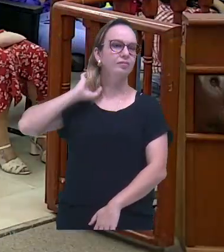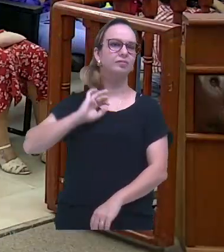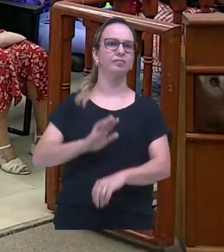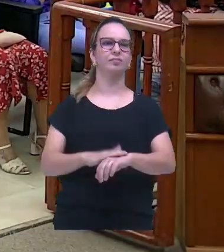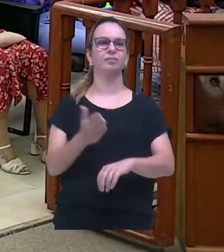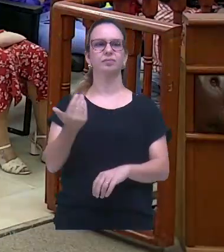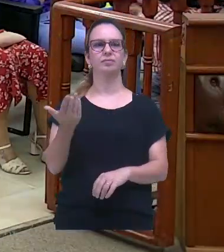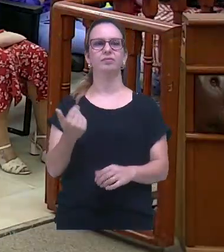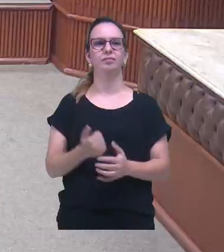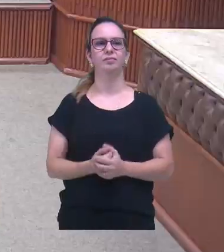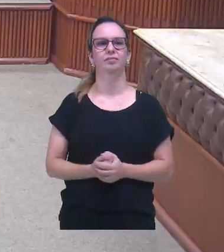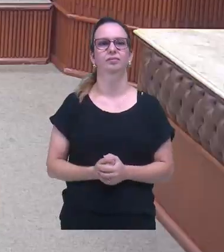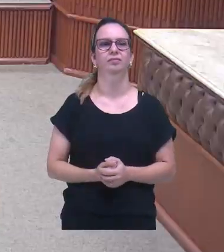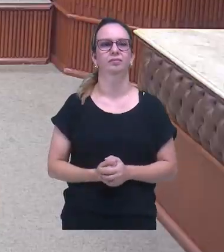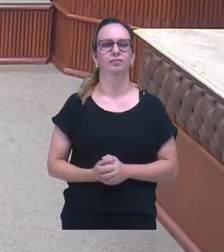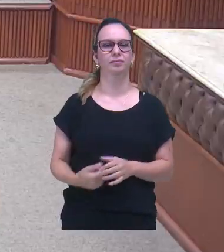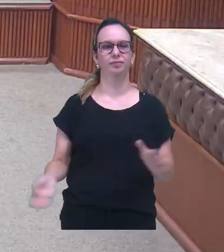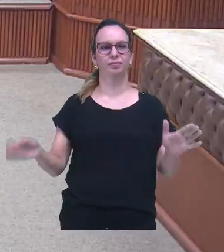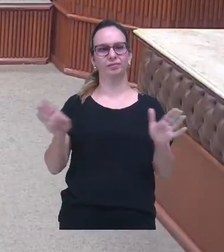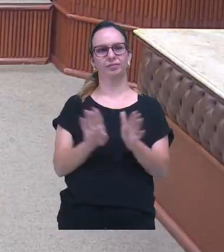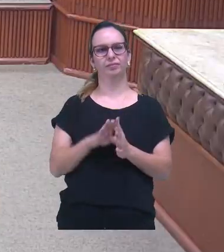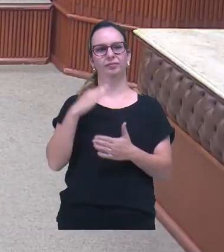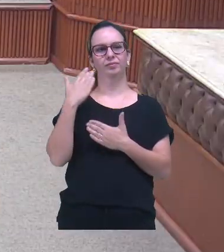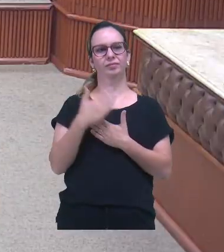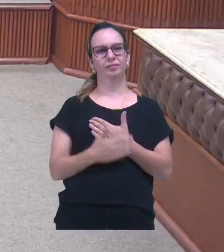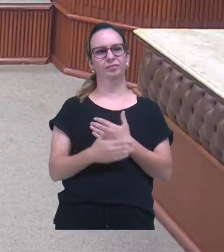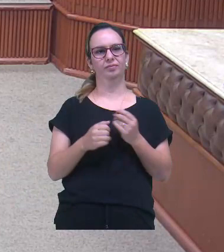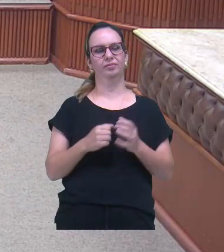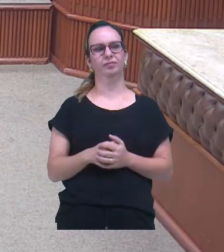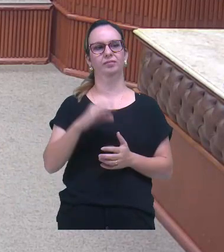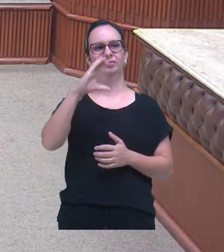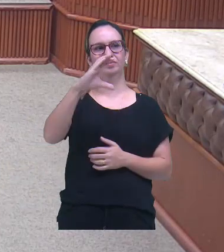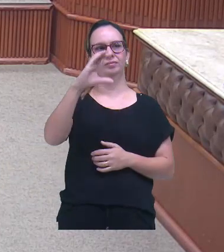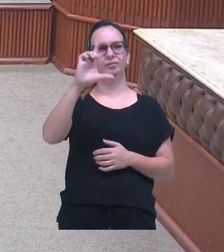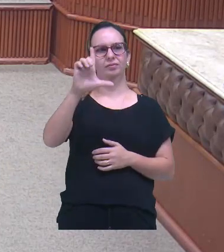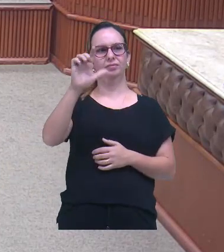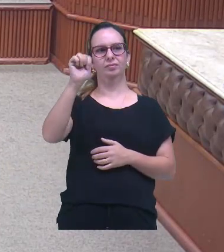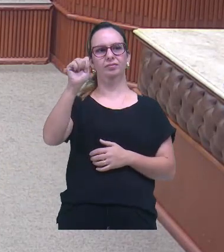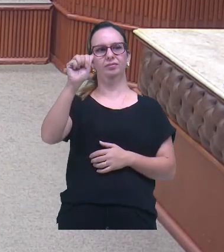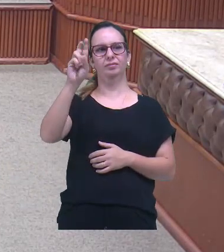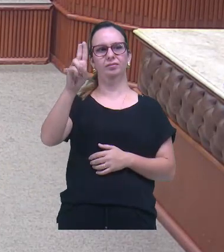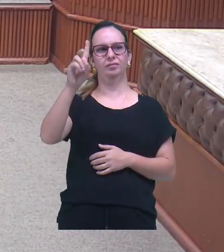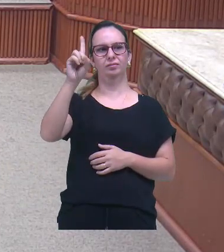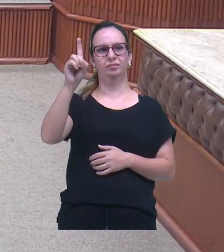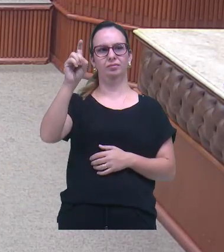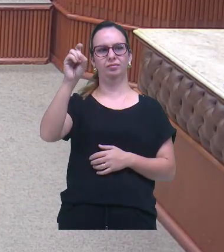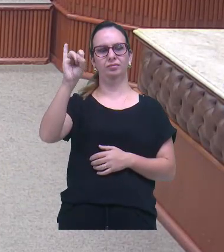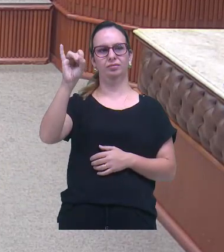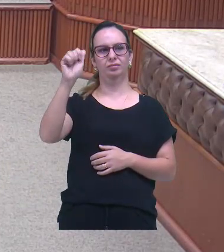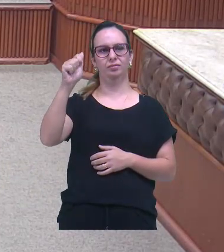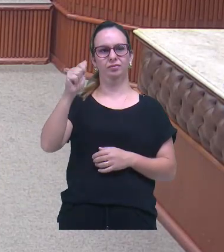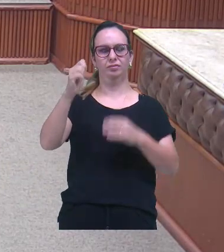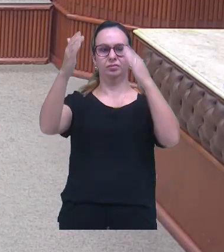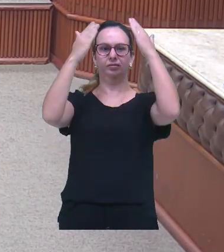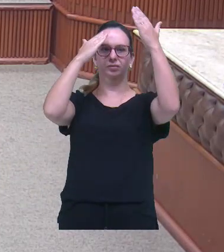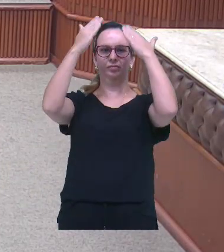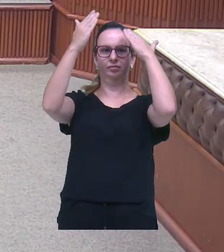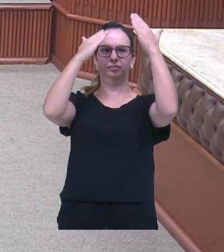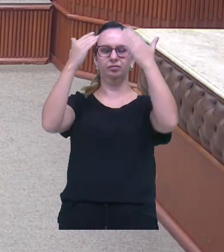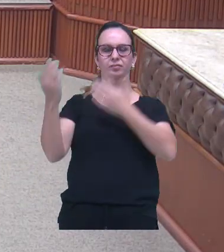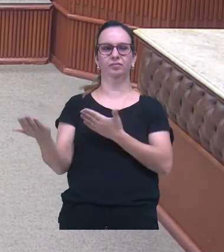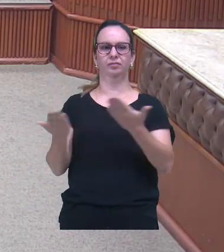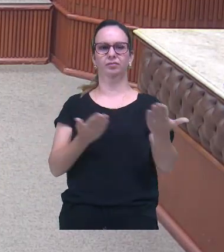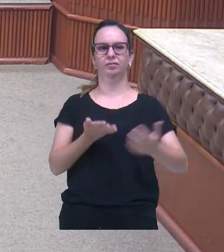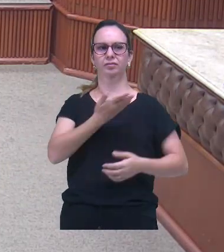para se colocar em posição de destaque a doutora Cláudia Maria Rinhel Silva, psicóloga e servidora pública municipal.